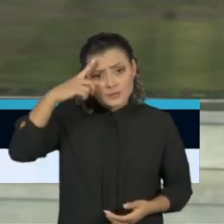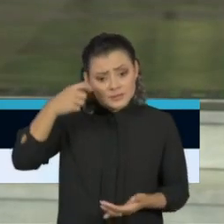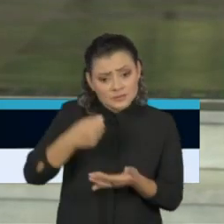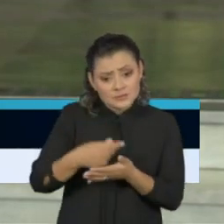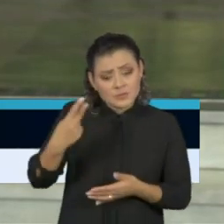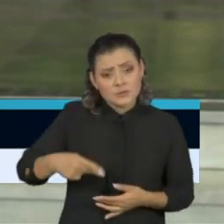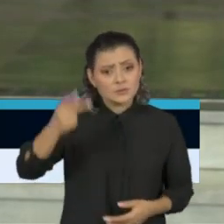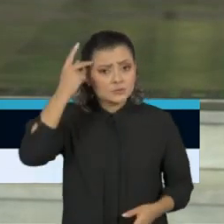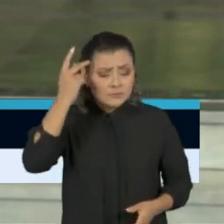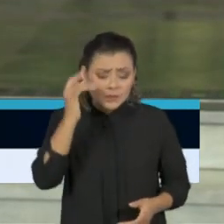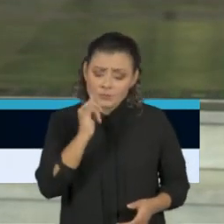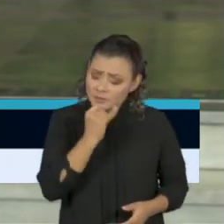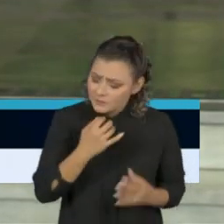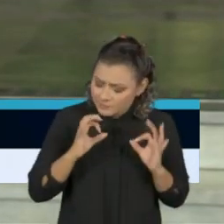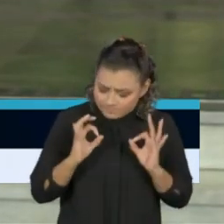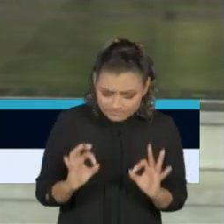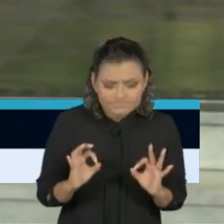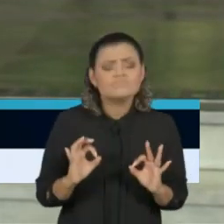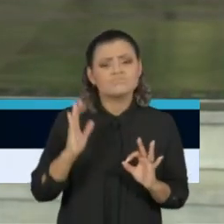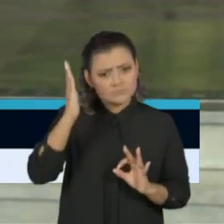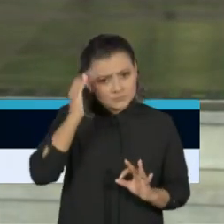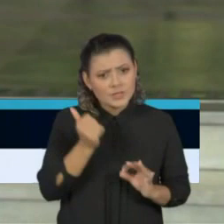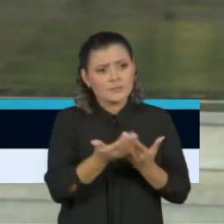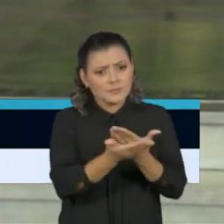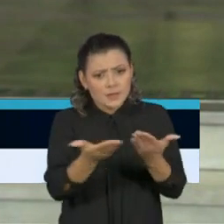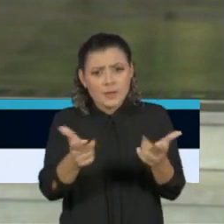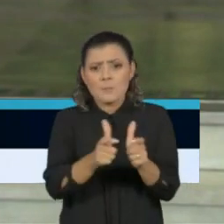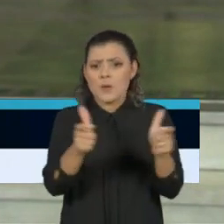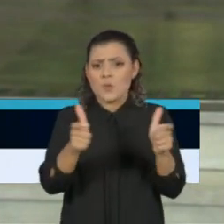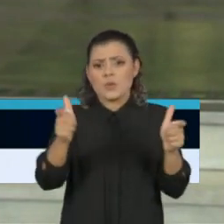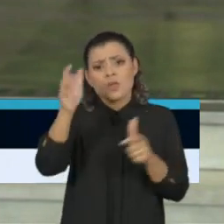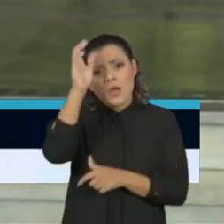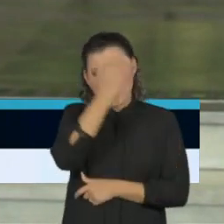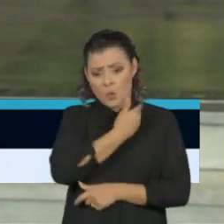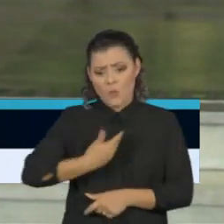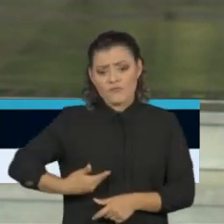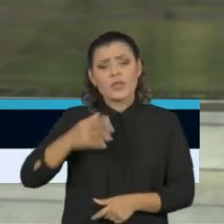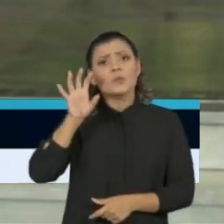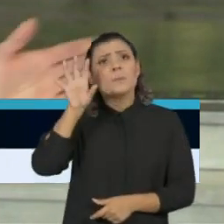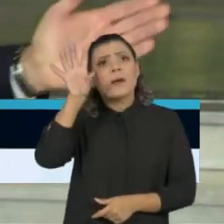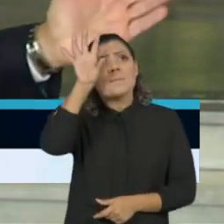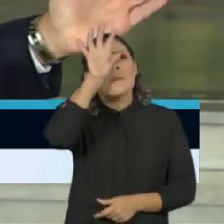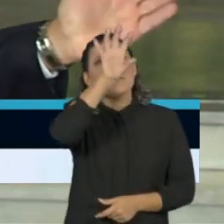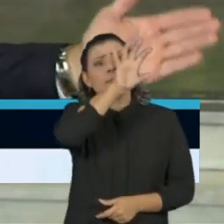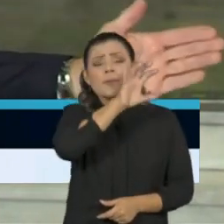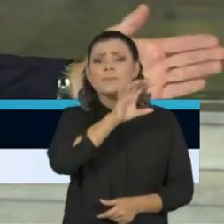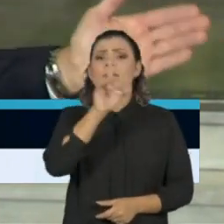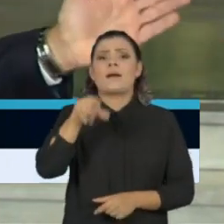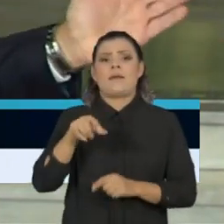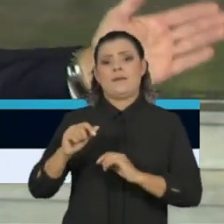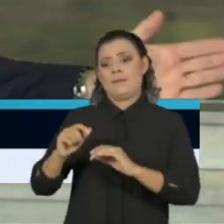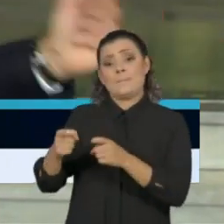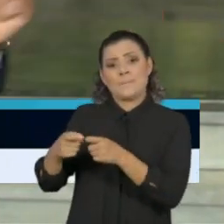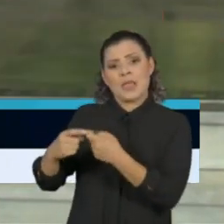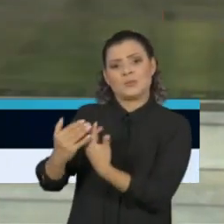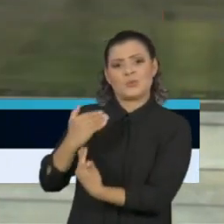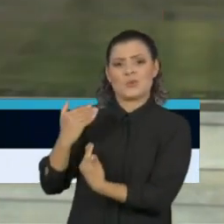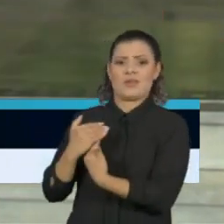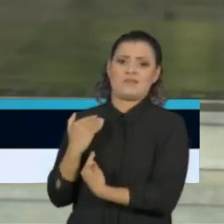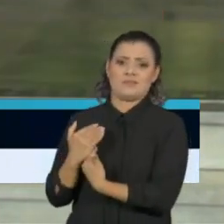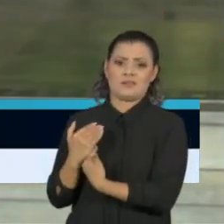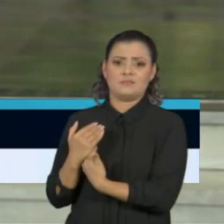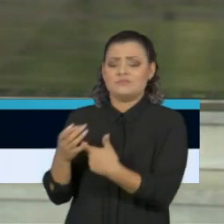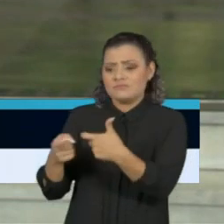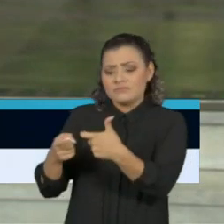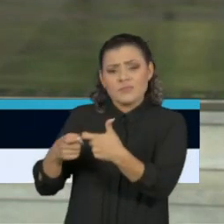São Paulo, eu tenho certeza que da maioria expressiva dos governadores, são amparadas em decisões técnicas com base científica dos profissionais